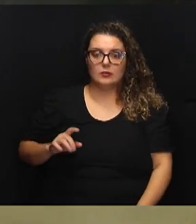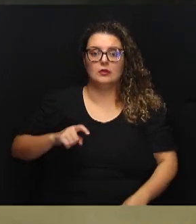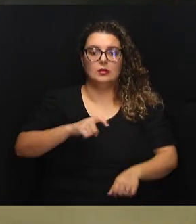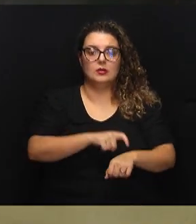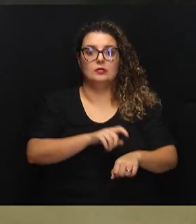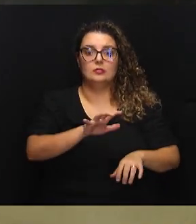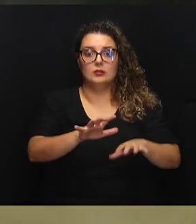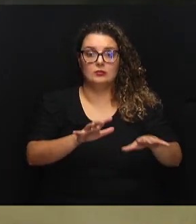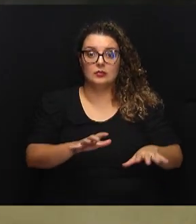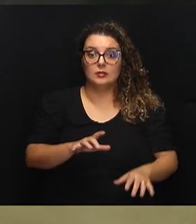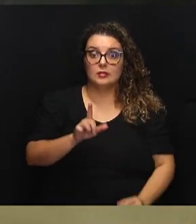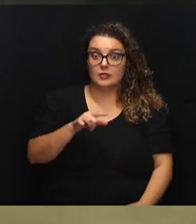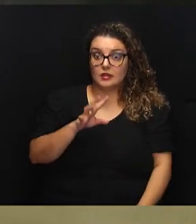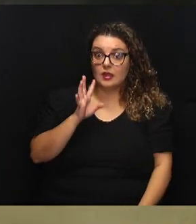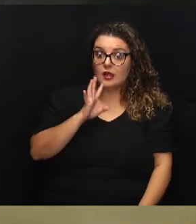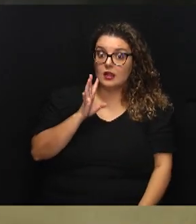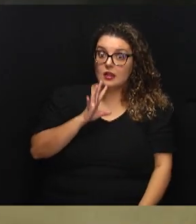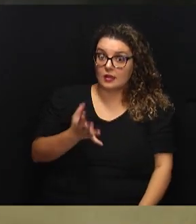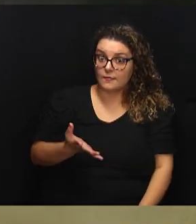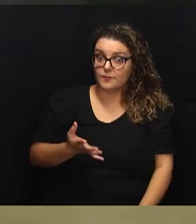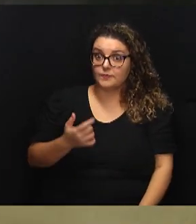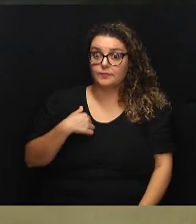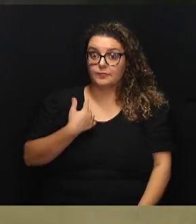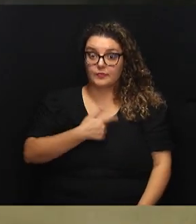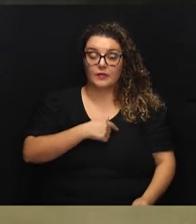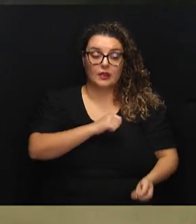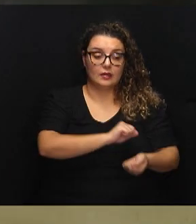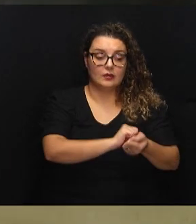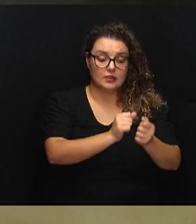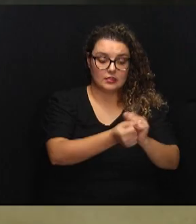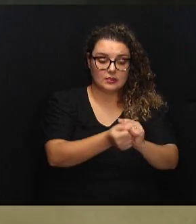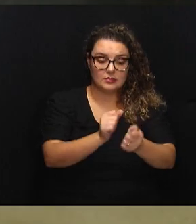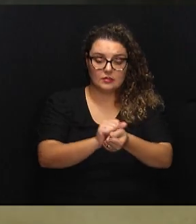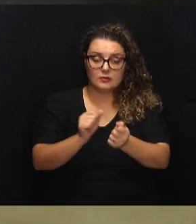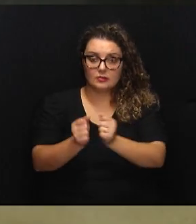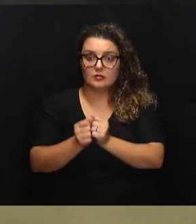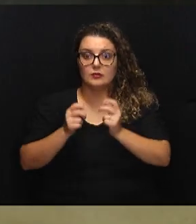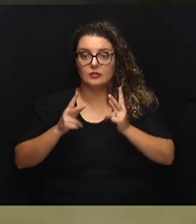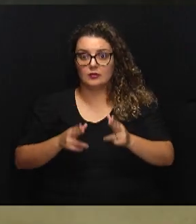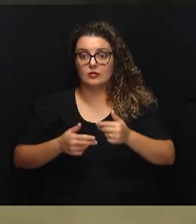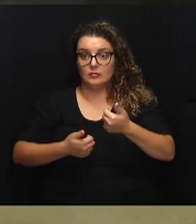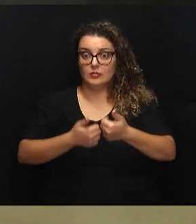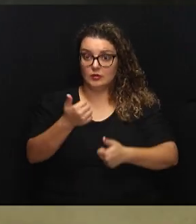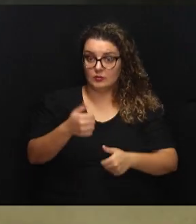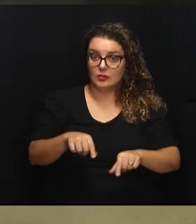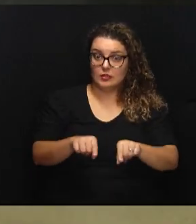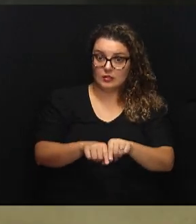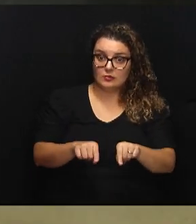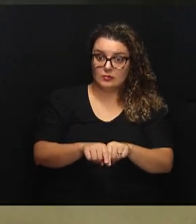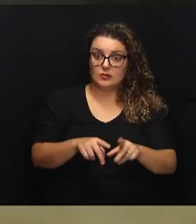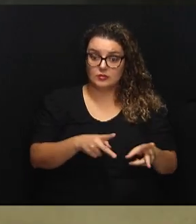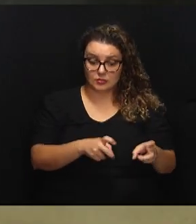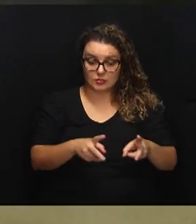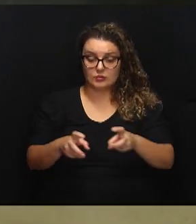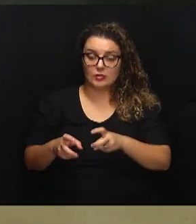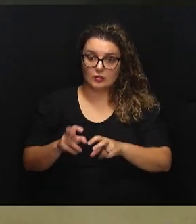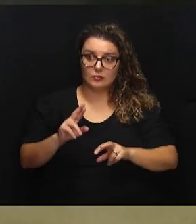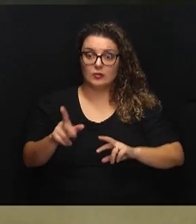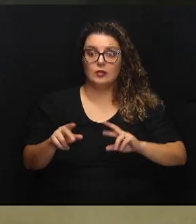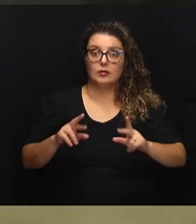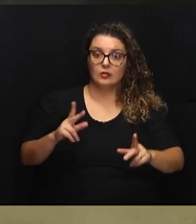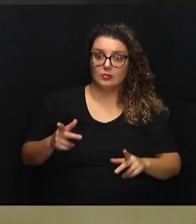engraçado e interessante que a gente vai se adaptando, né, e no caso do futebol também, a gente percebe a diferença